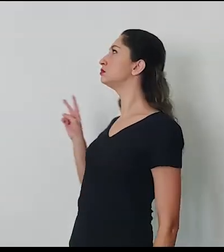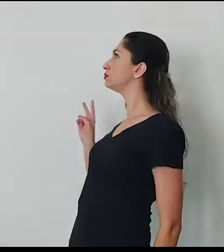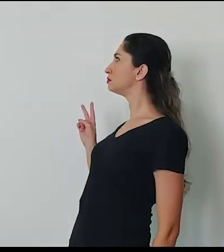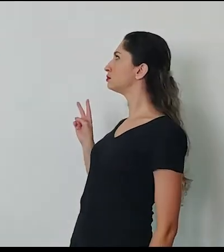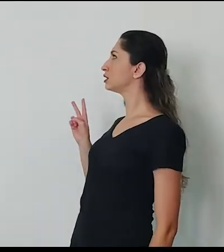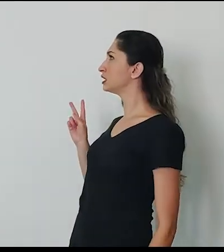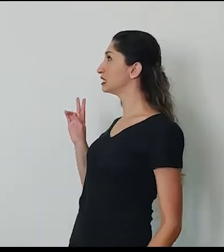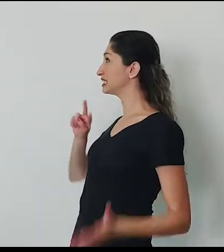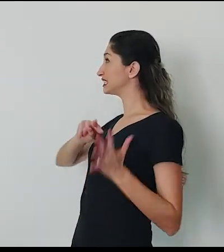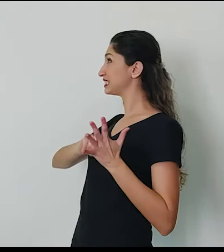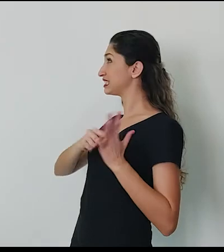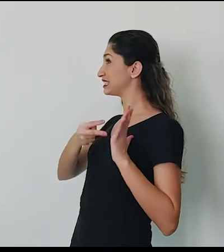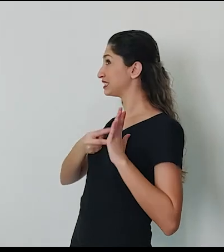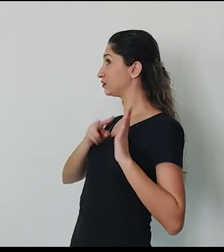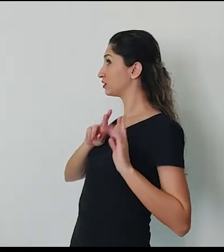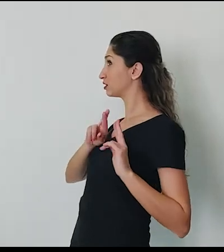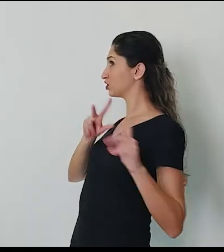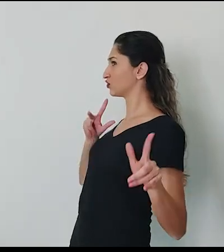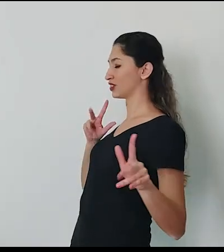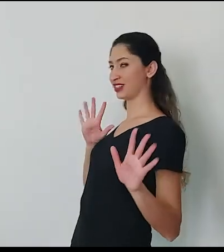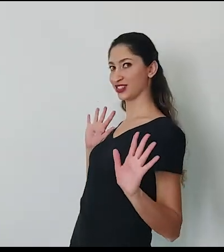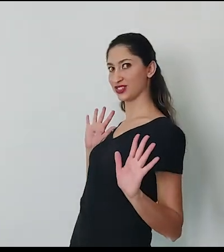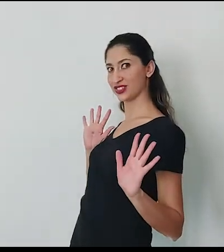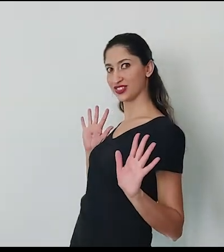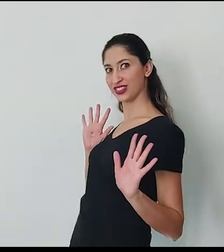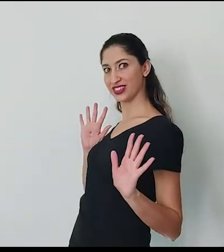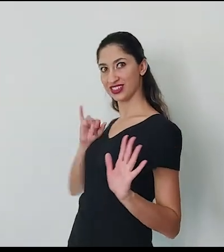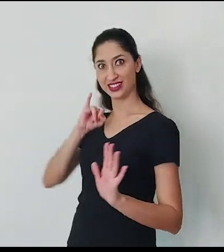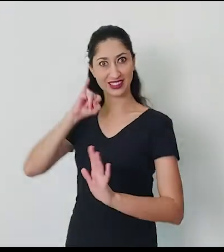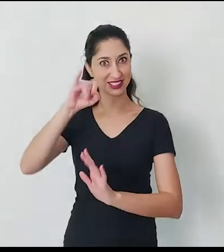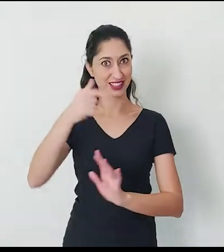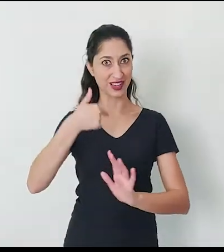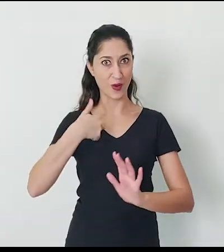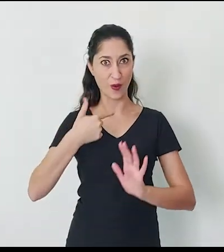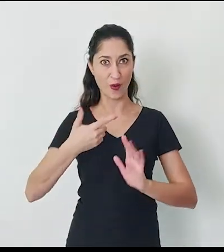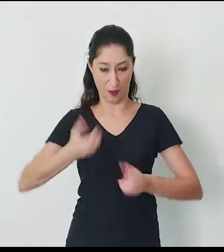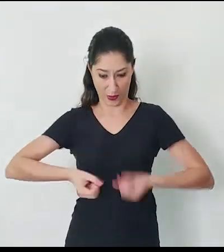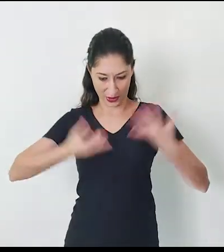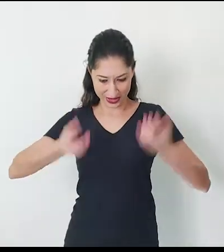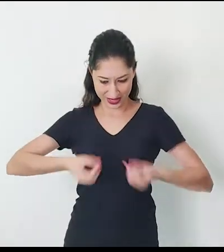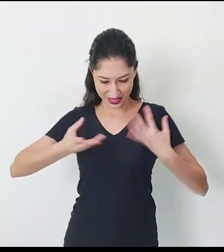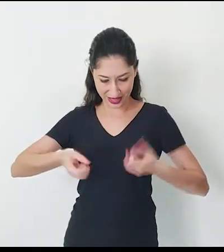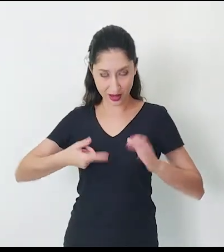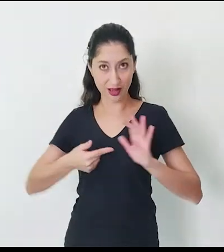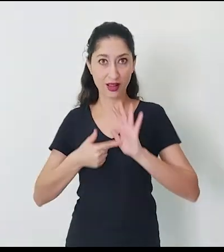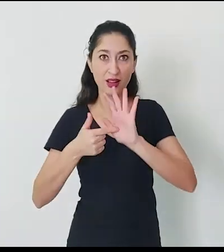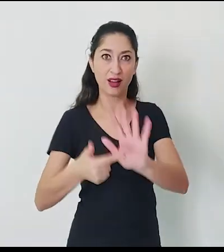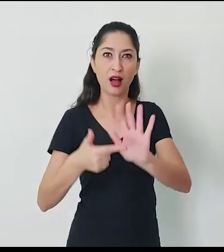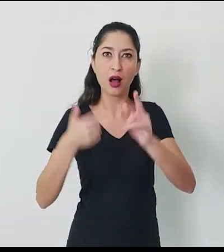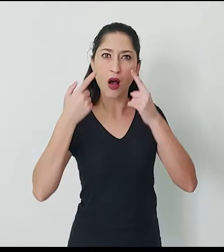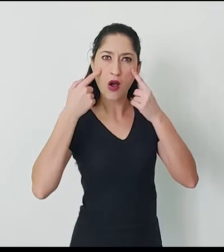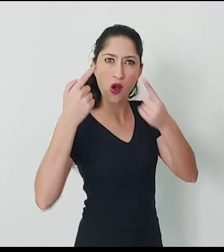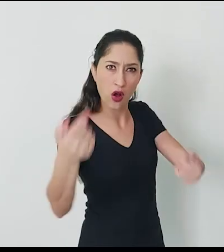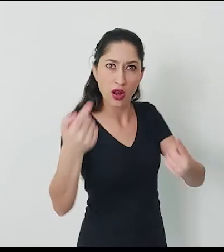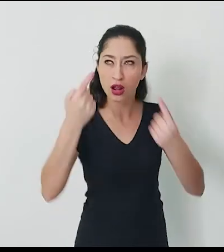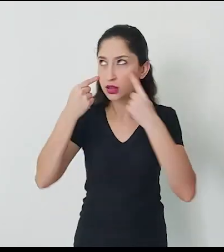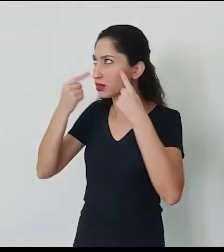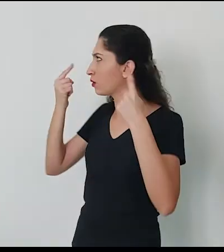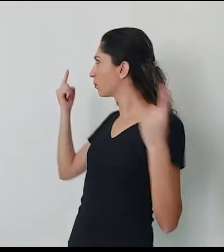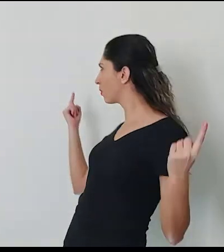é uma proposta. Se eu não faço contato com o público, é outra proposta, sabe? Então, tudo que a gente faz